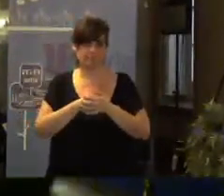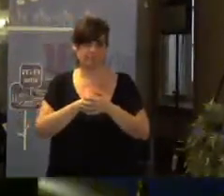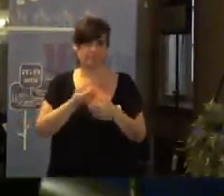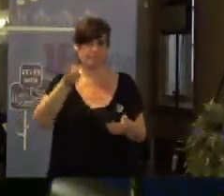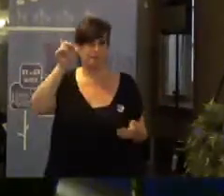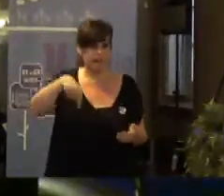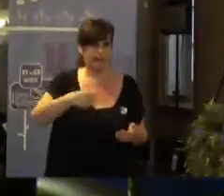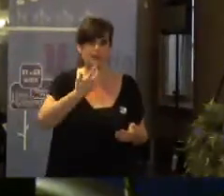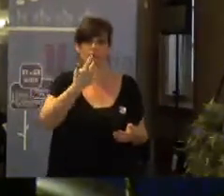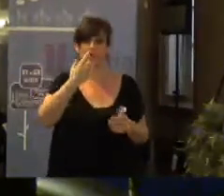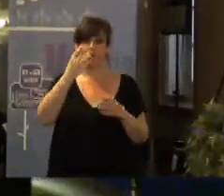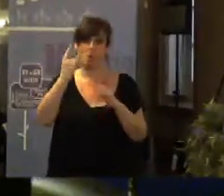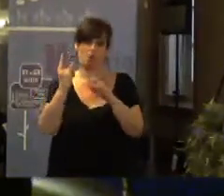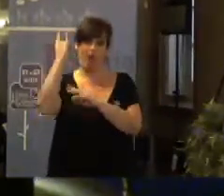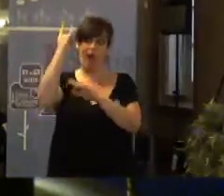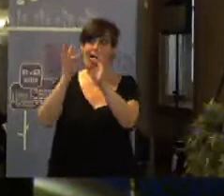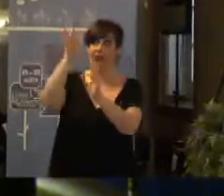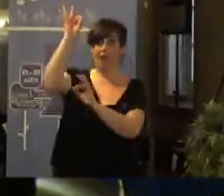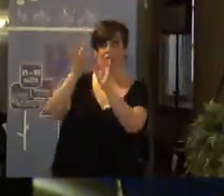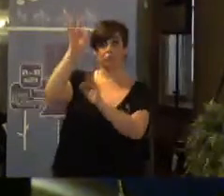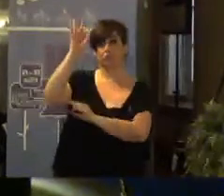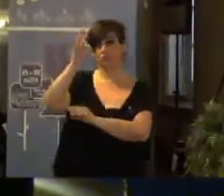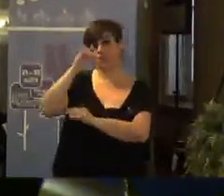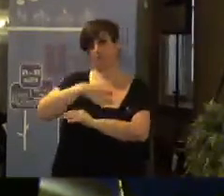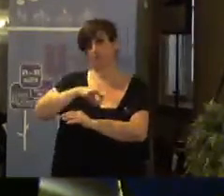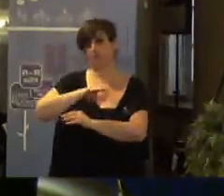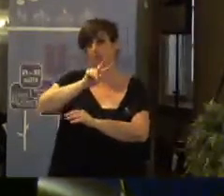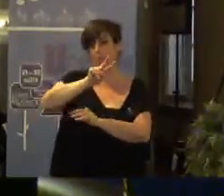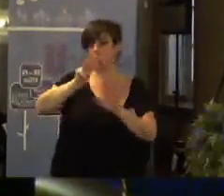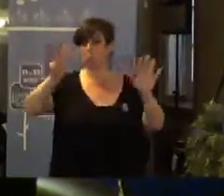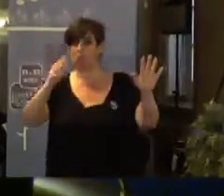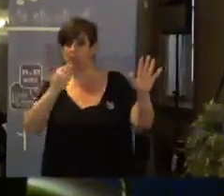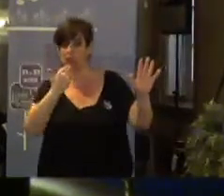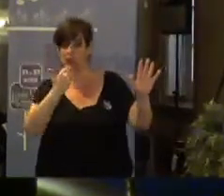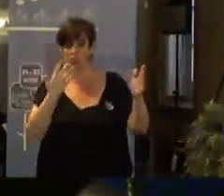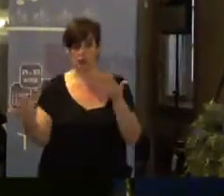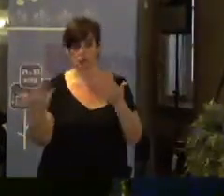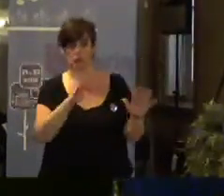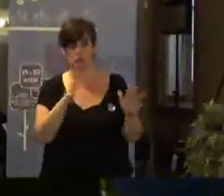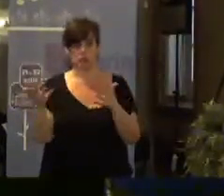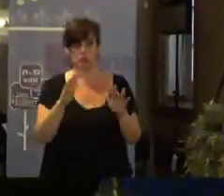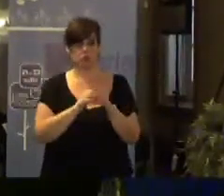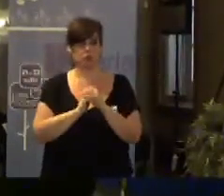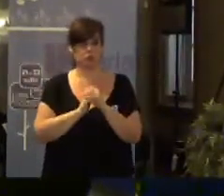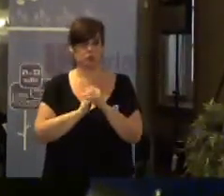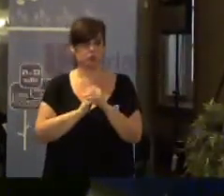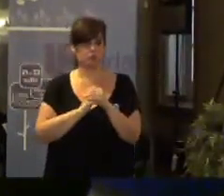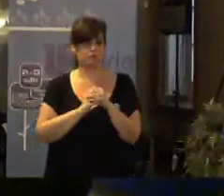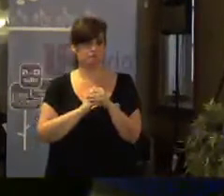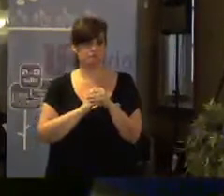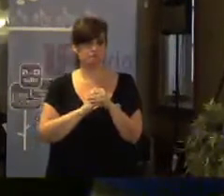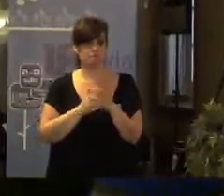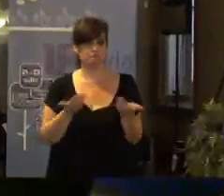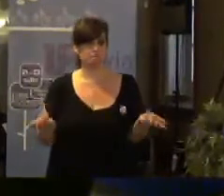idade, na altura tinha menos 5 ou 6 anos, portanto tinha 28 anos, mais ou menos acabada de sair da faculdade, chegou